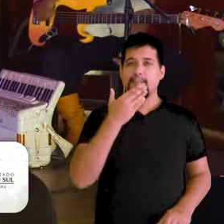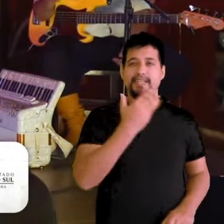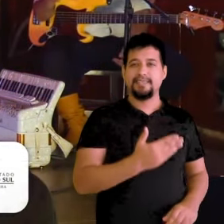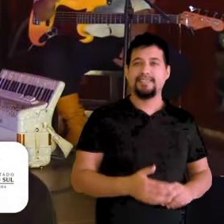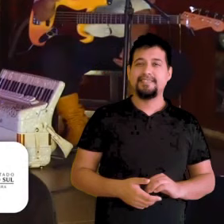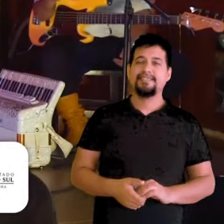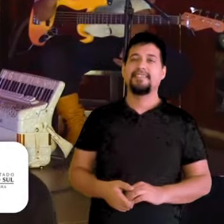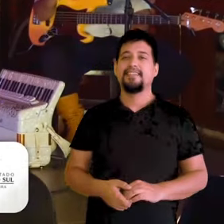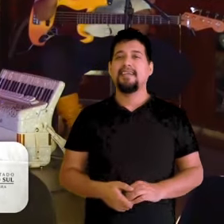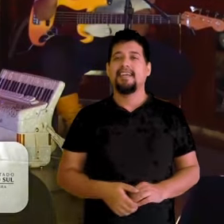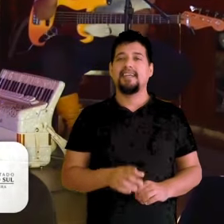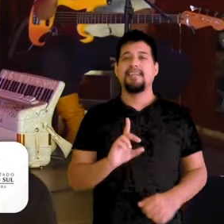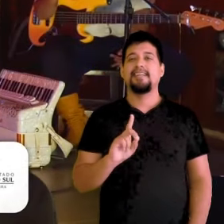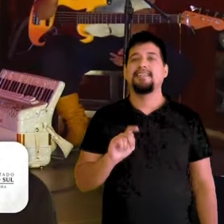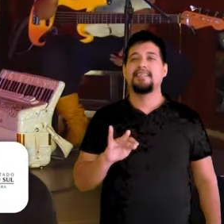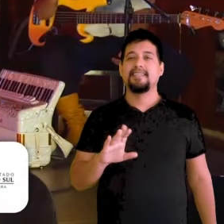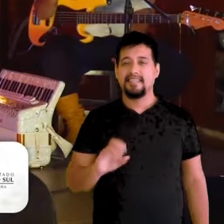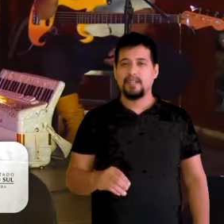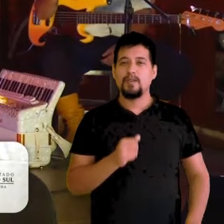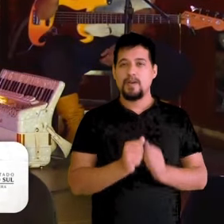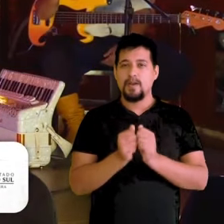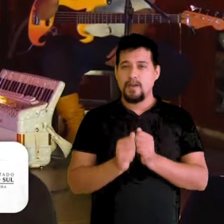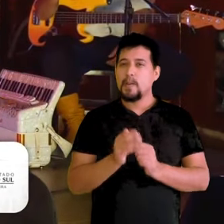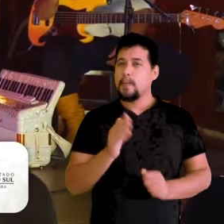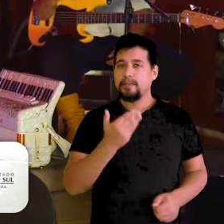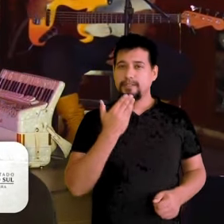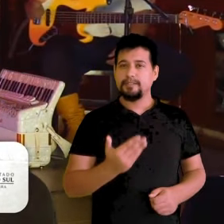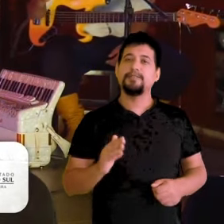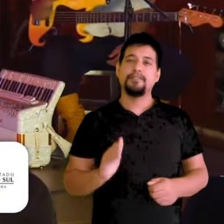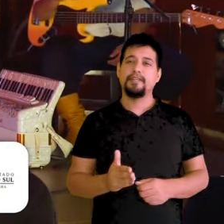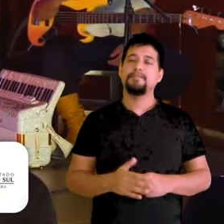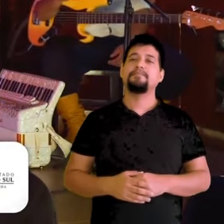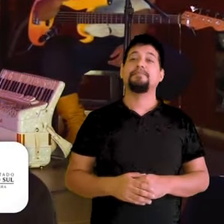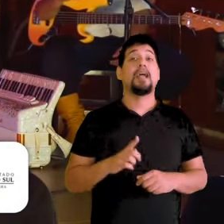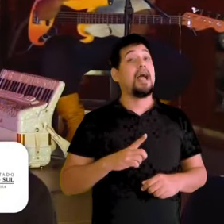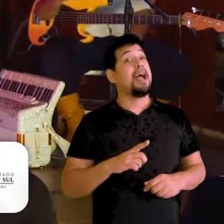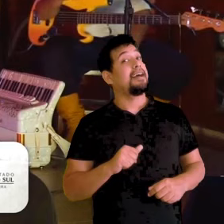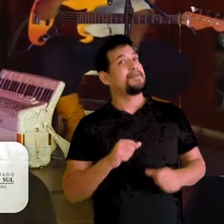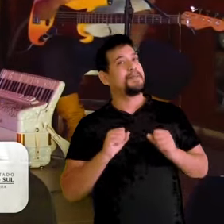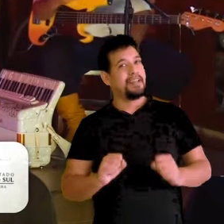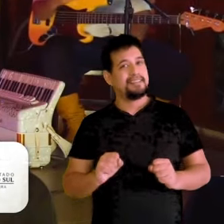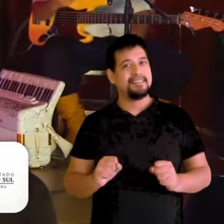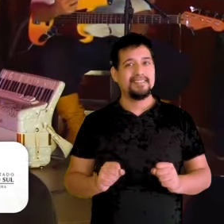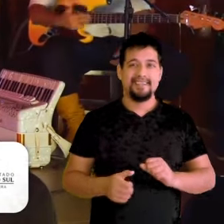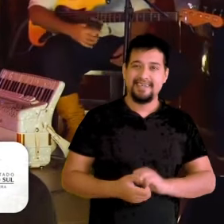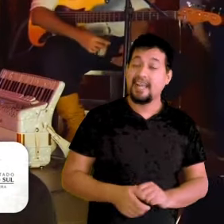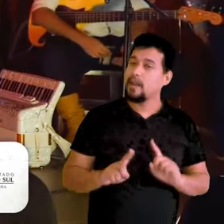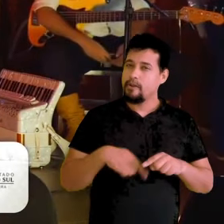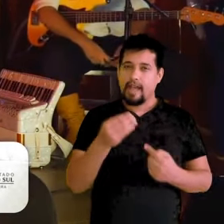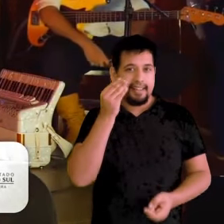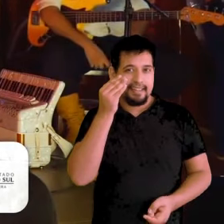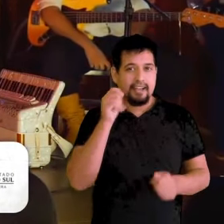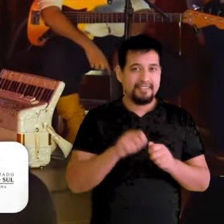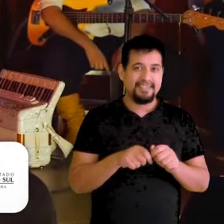tá pedindo aqui. Ó, deixa eu ver aqui. Seu Danilo, Von Mar e Arroz estão pedindo, já que o canhoto voltou. Ah, se eu pudesse.